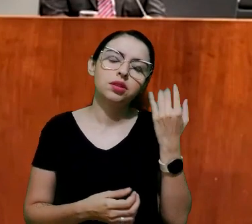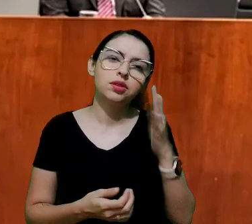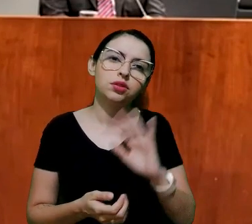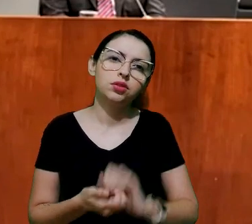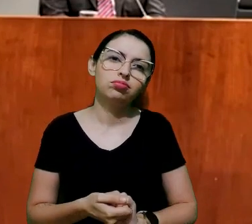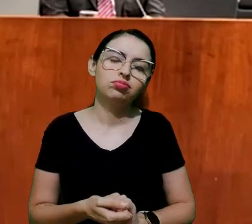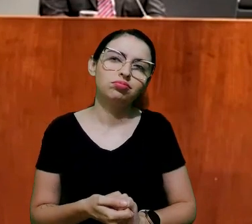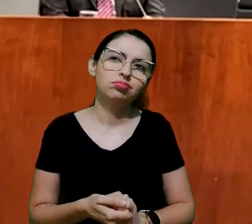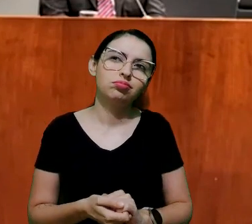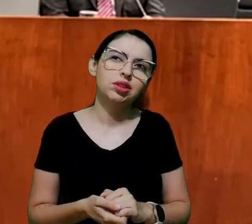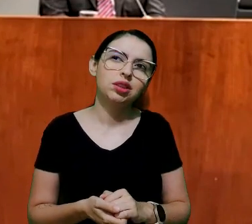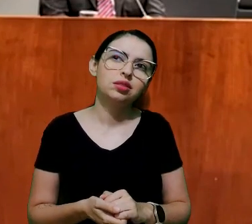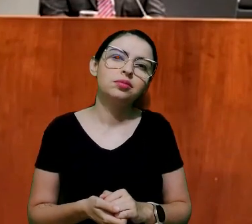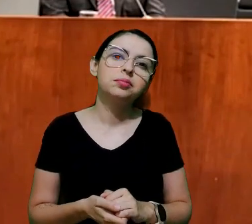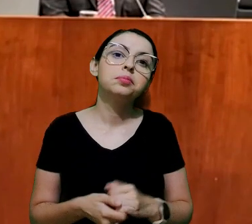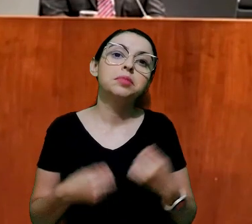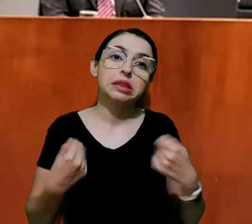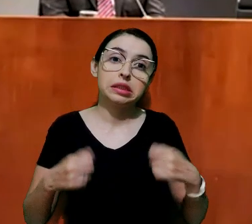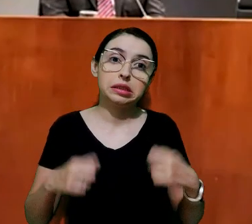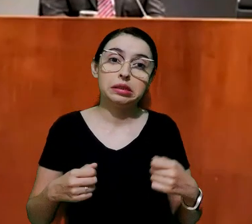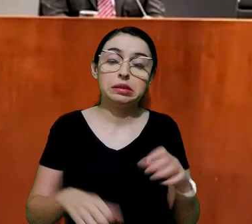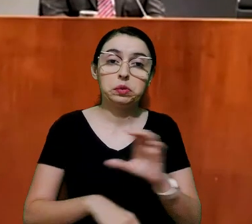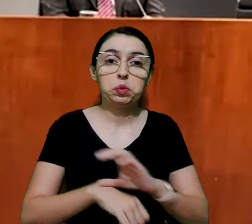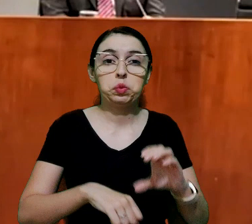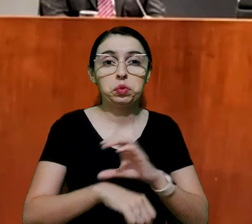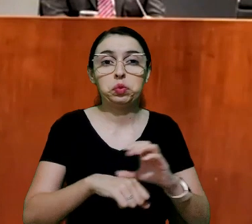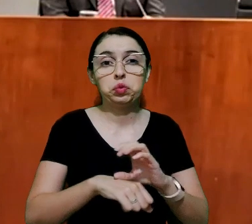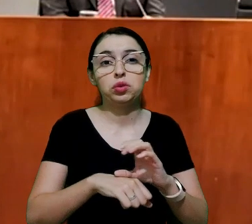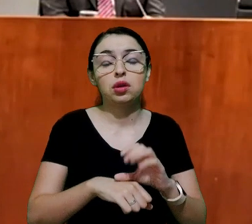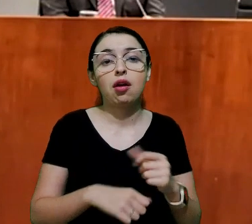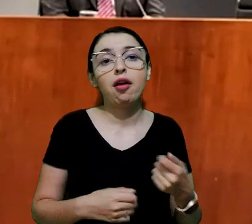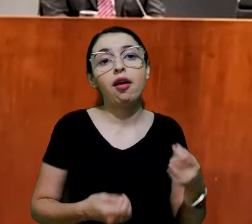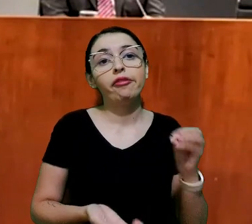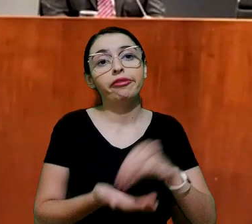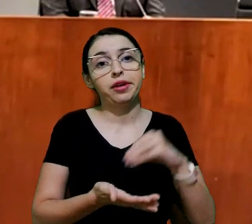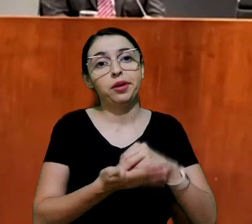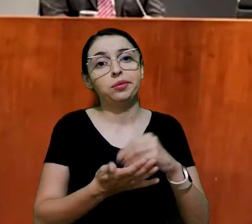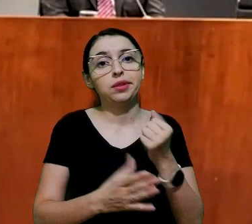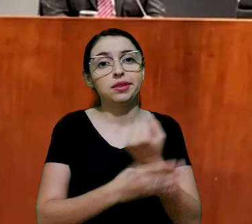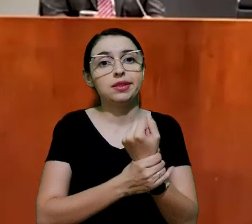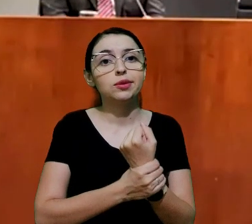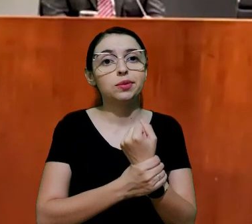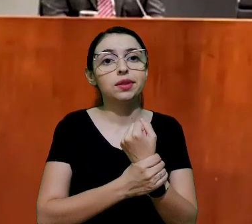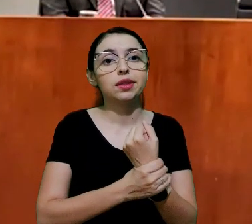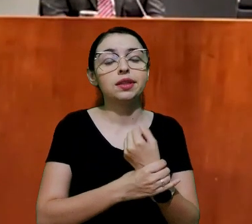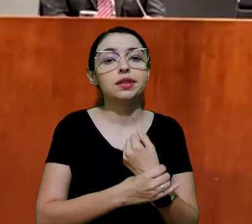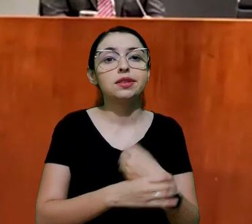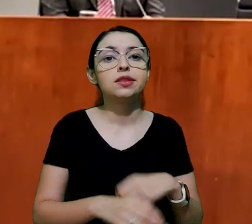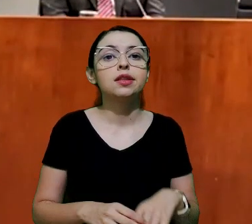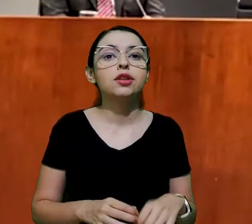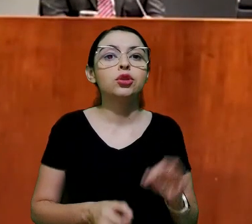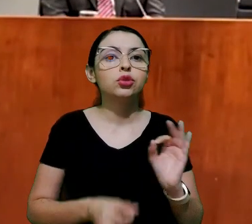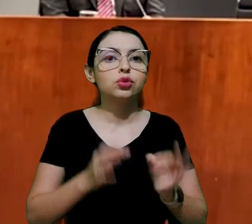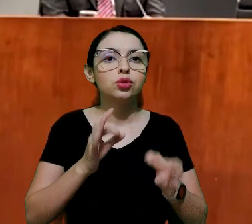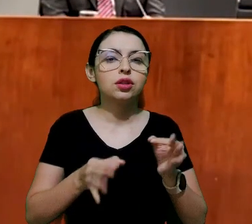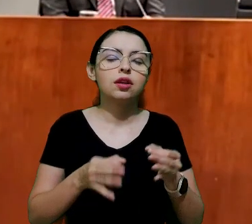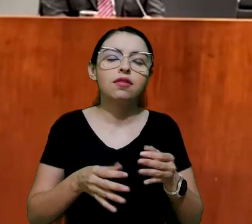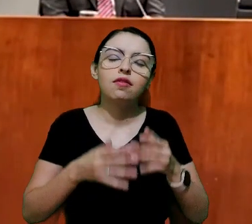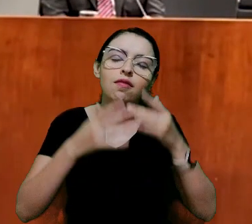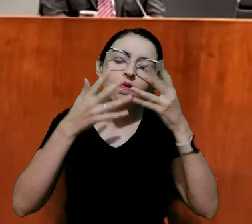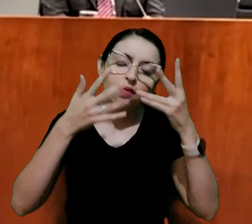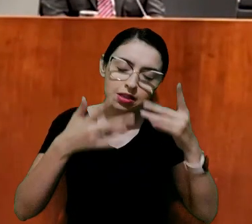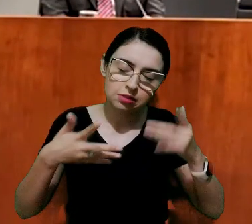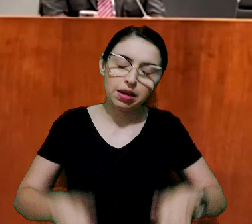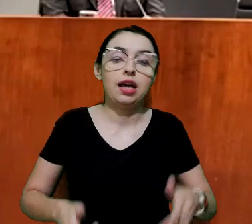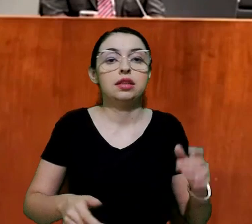acho que precisamos fazer aqui um curso sobre a insegurança jurídica. A gente ficaria aqui horas e horas falando, porque